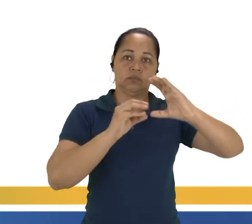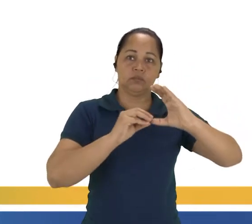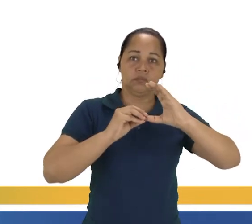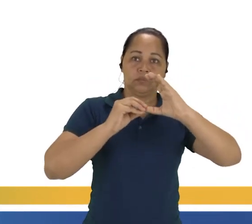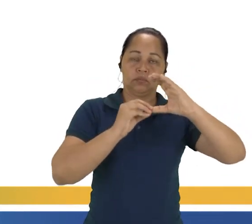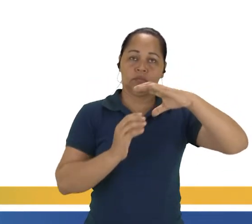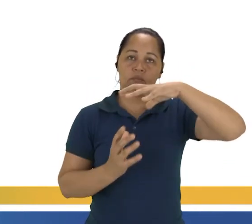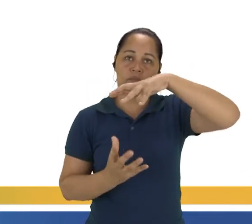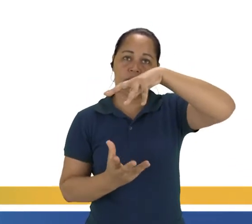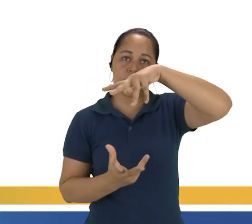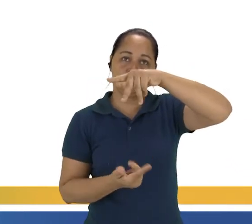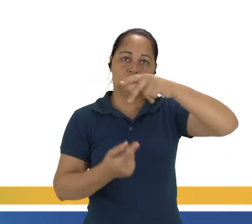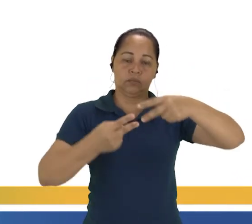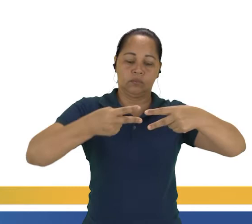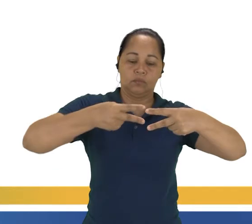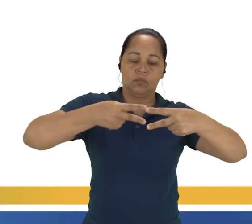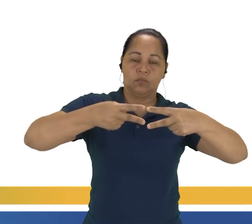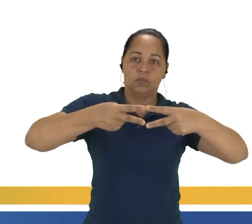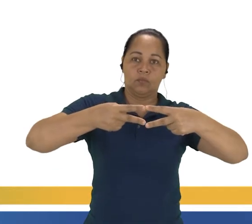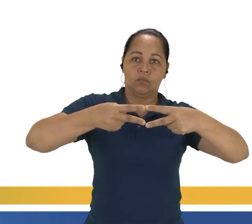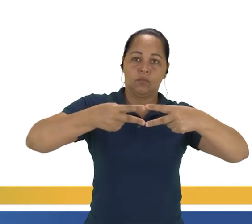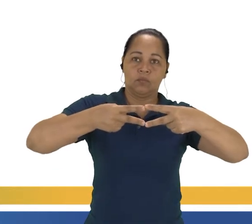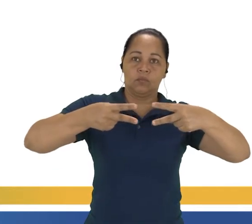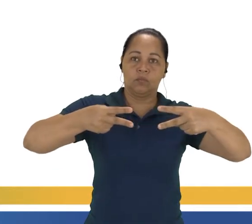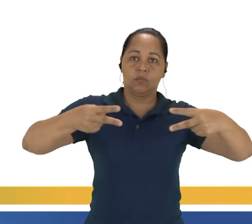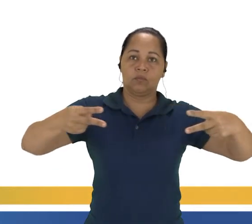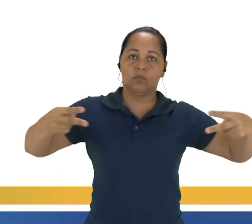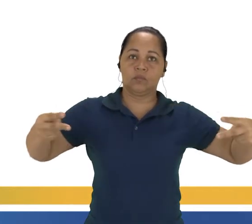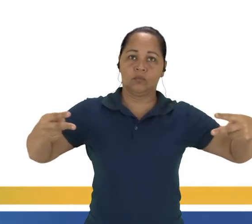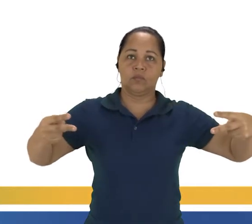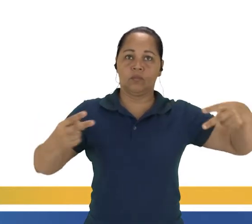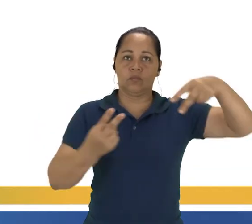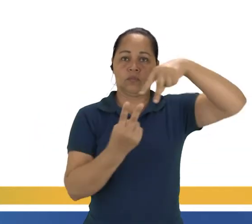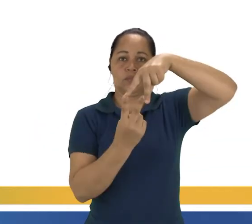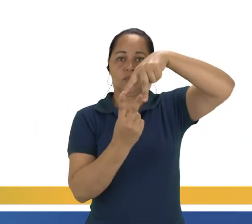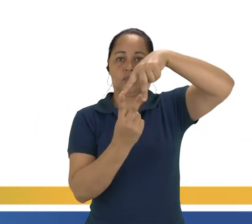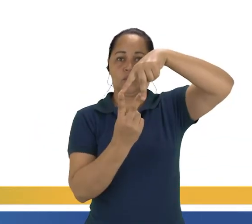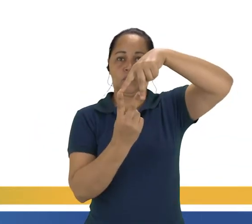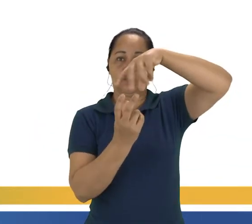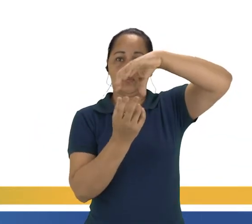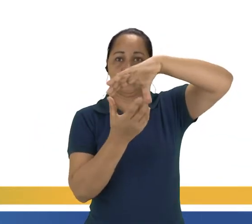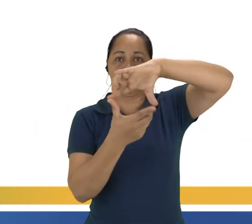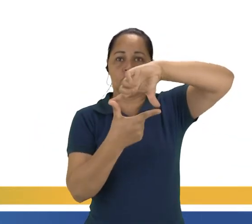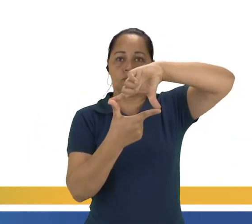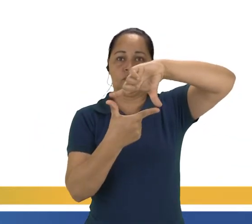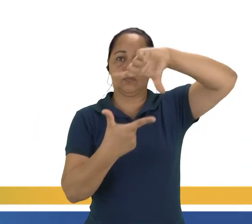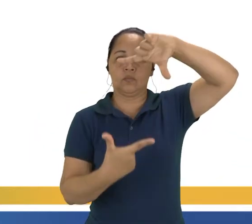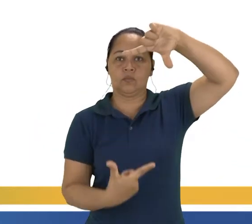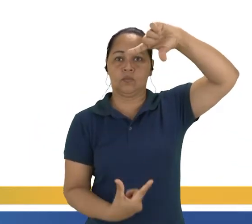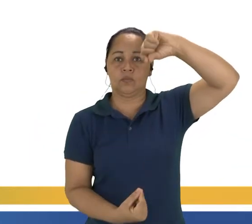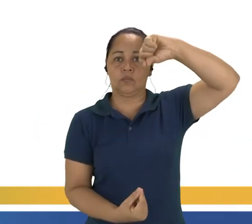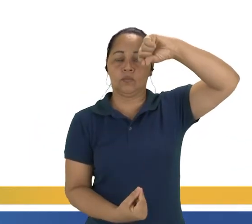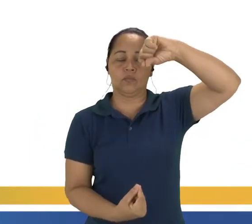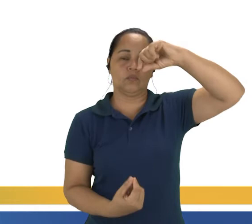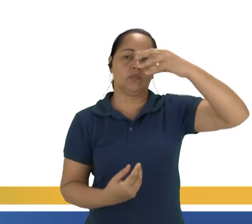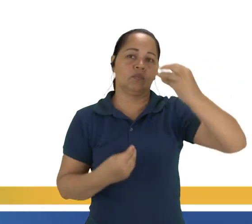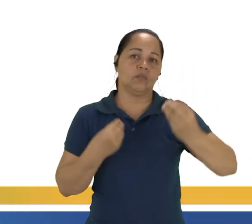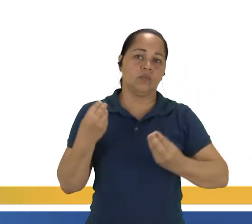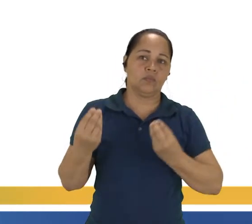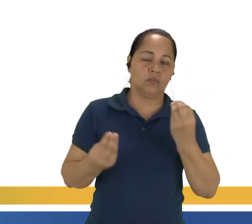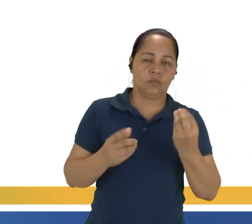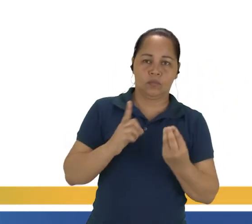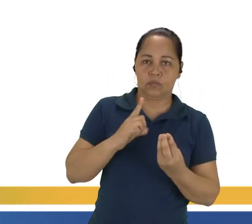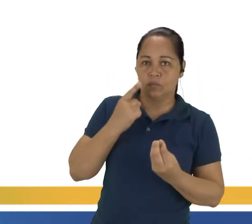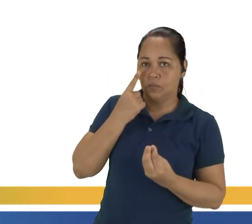da celular. Nós vamos ter os centríolos já posicionados junto com os fusos mitóticos. O que são os fusos,